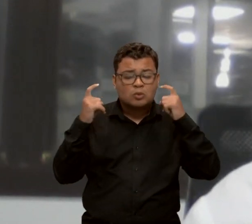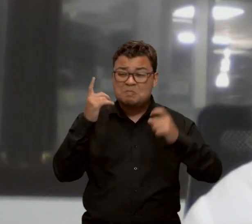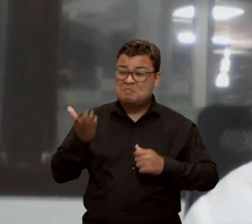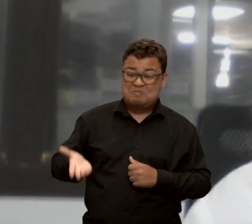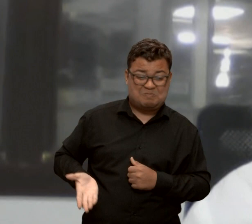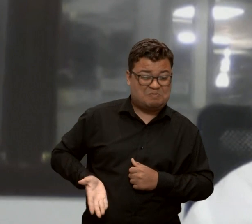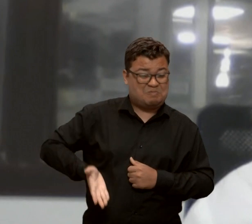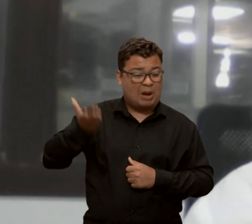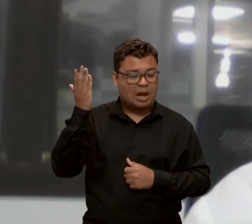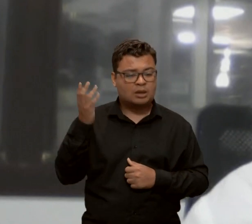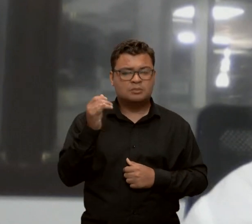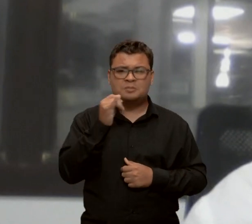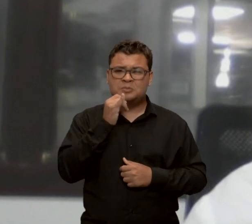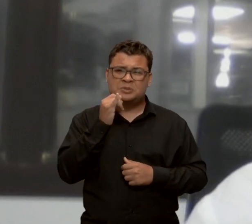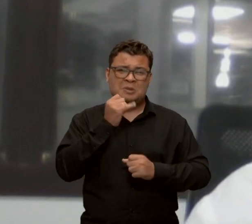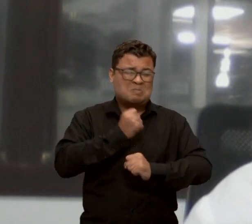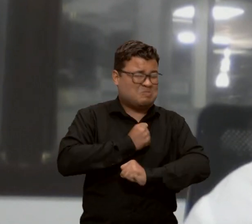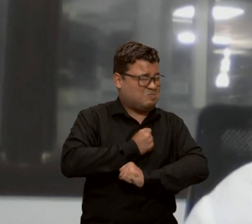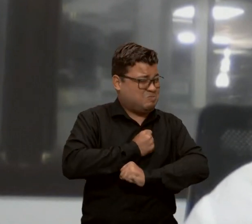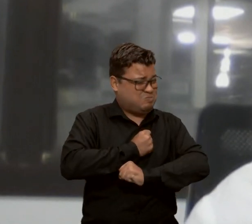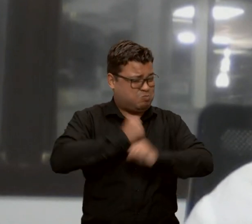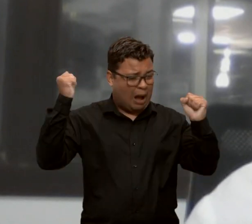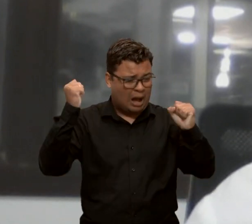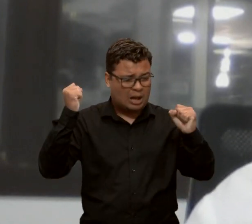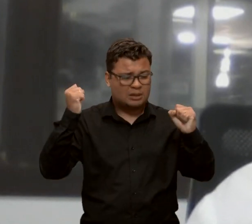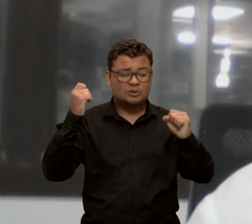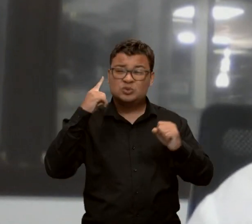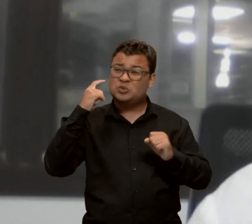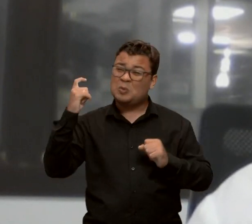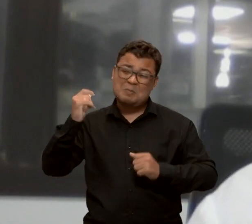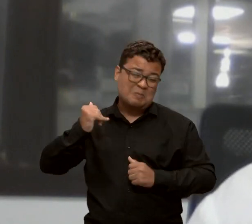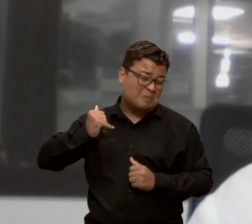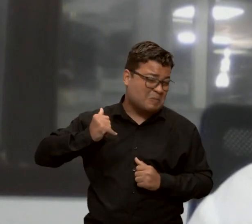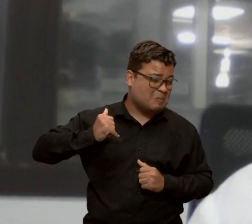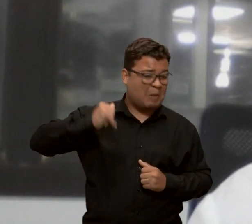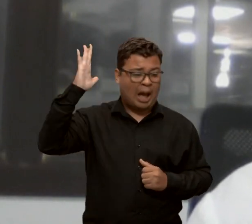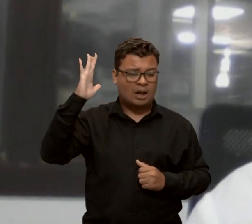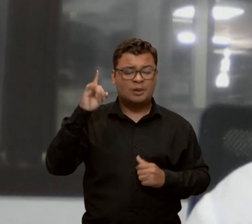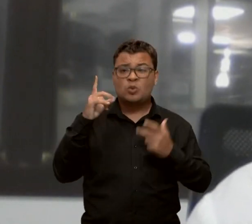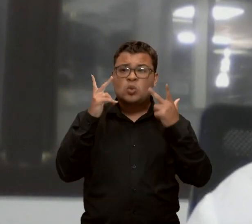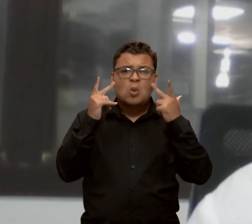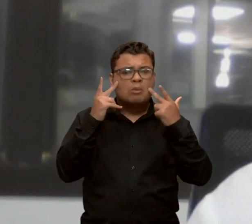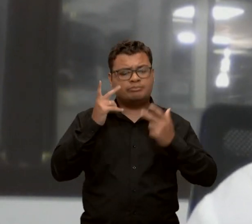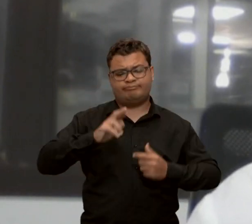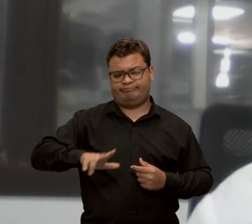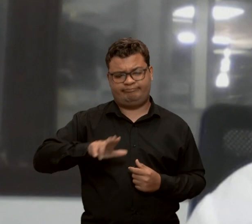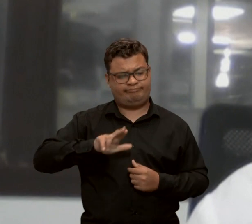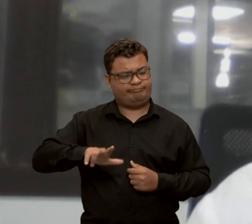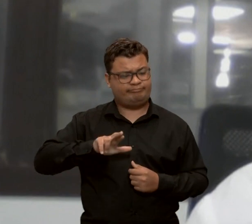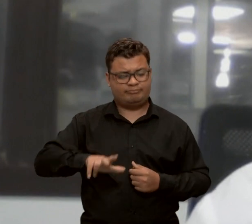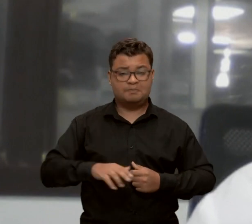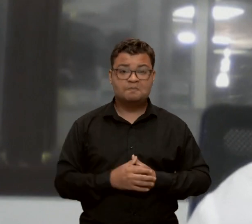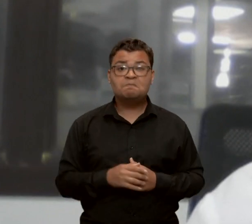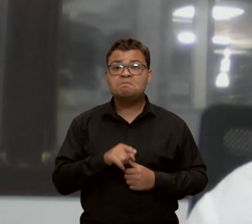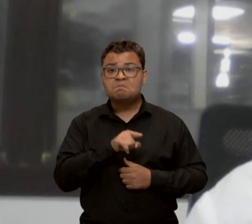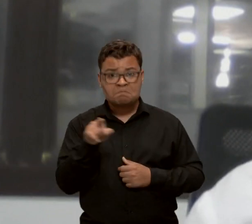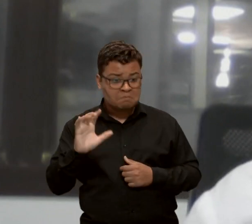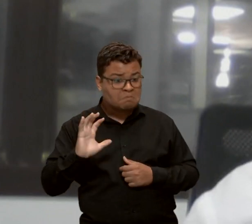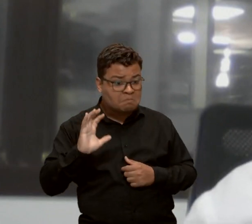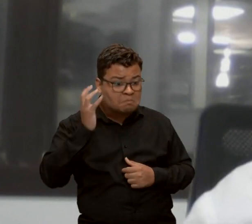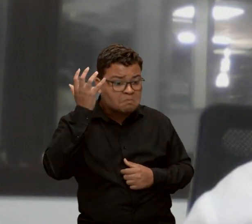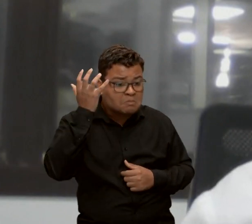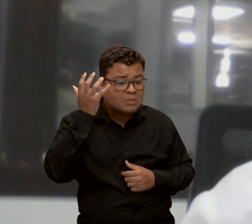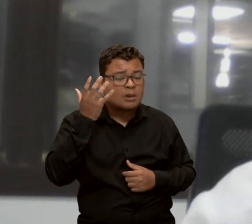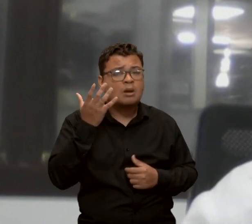som de explosivo, de fogo artifício, ele é muito acima de um som normal. Em essas circunstâncias, talvez,